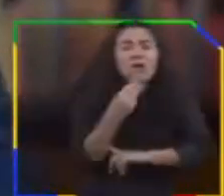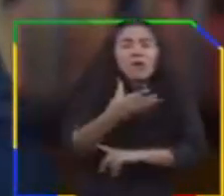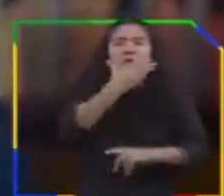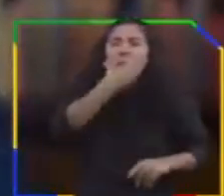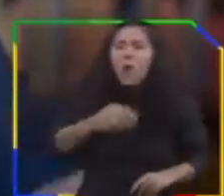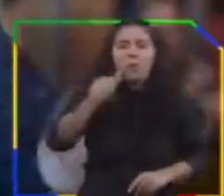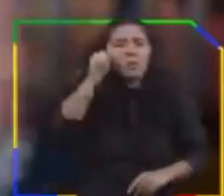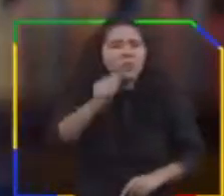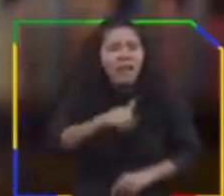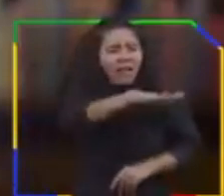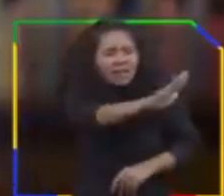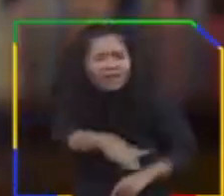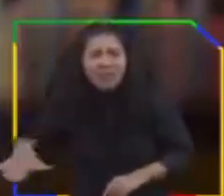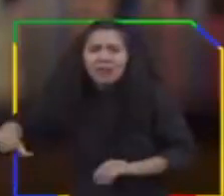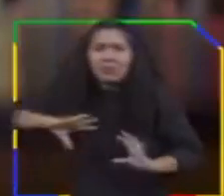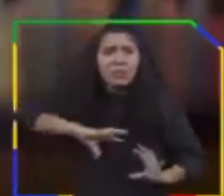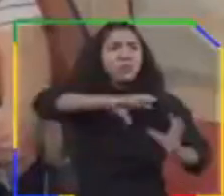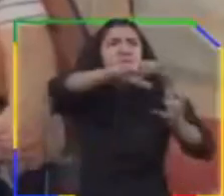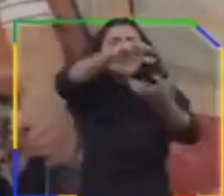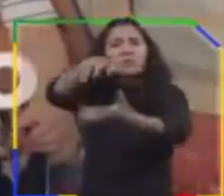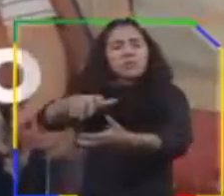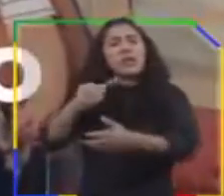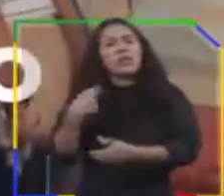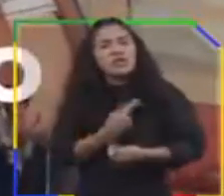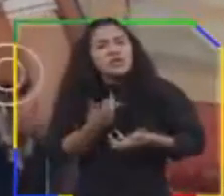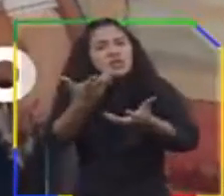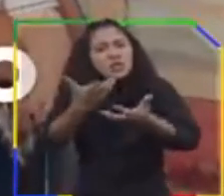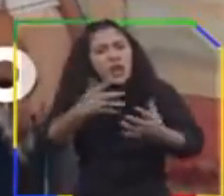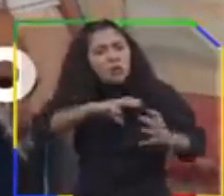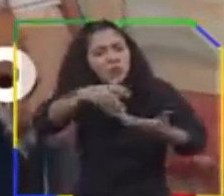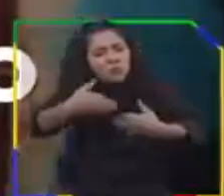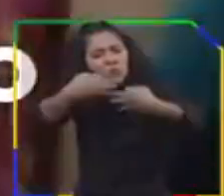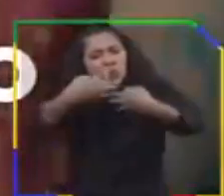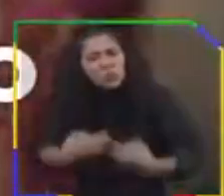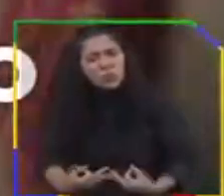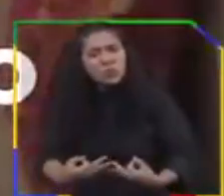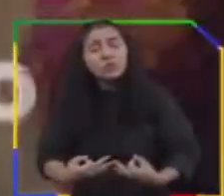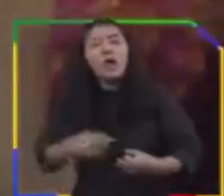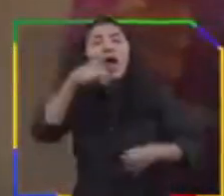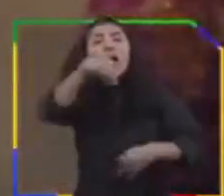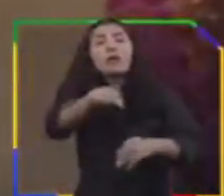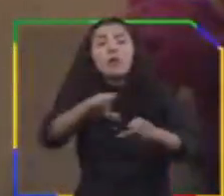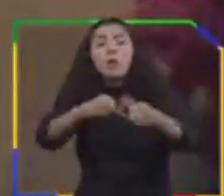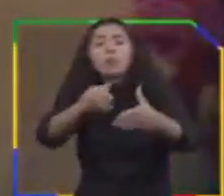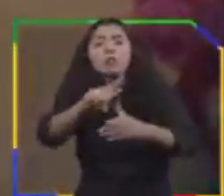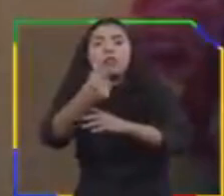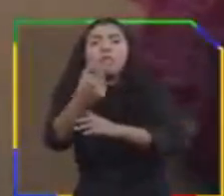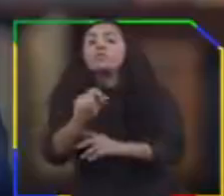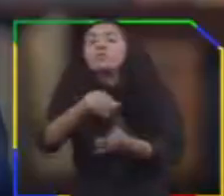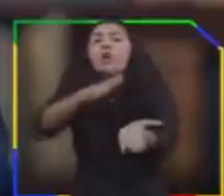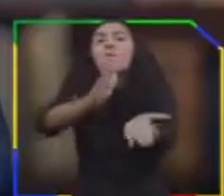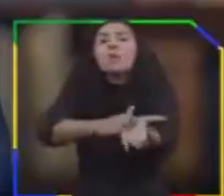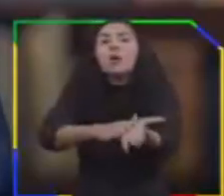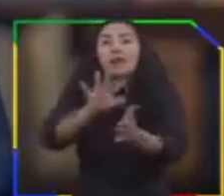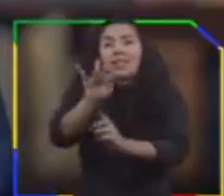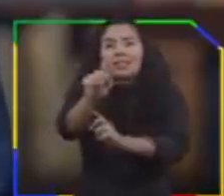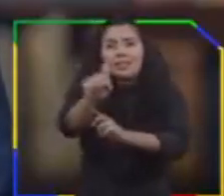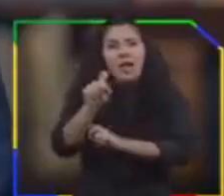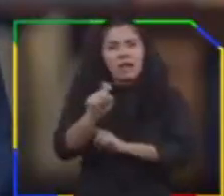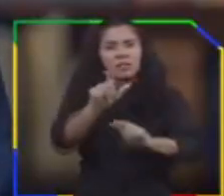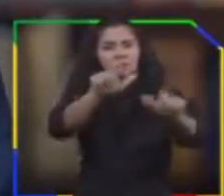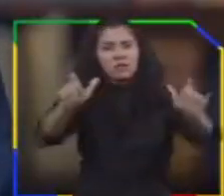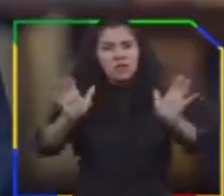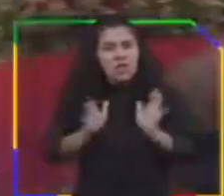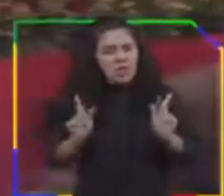de homens, mulheres e crianças em todo o mundo. Para tornar o mundo mais justo, estamos levando para o G20 a proposta de taxação dos